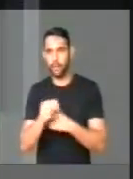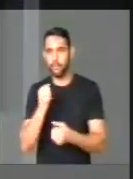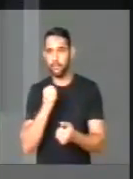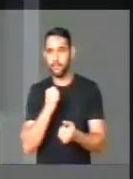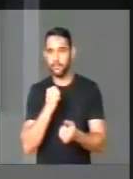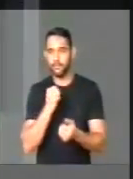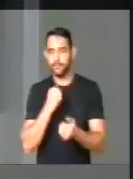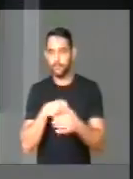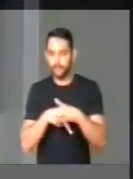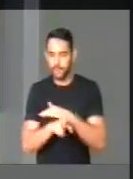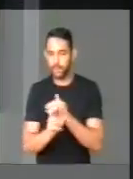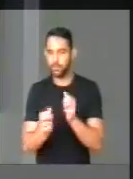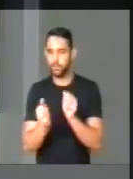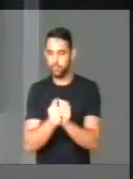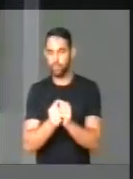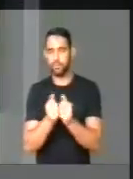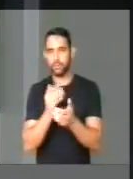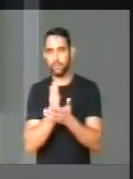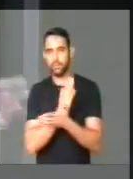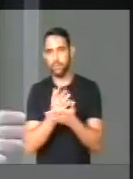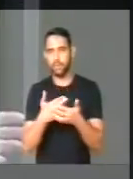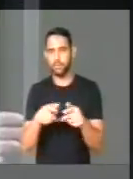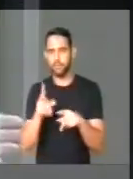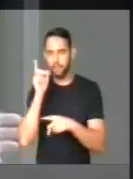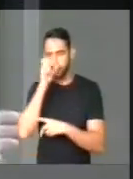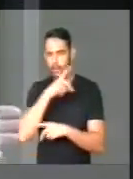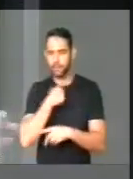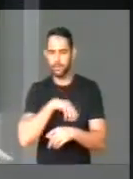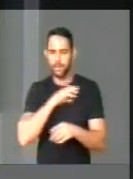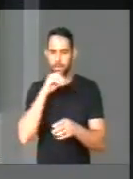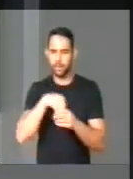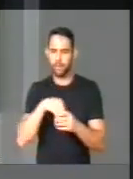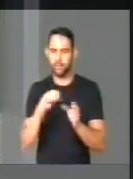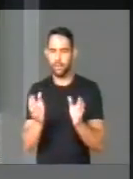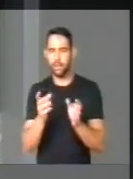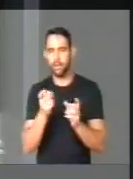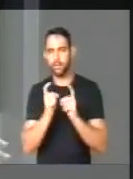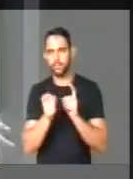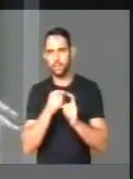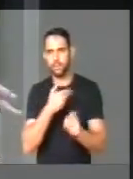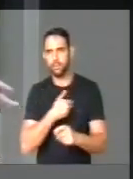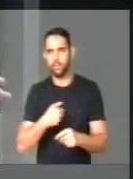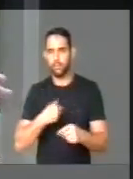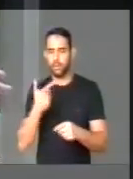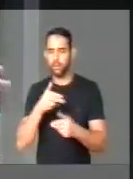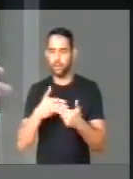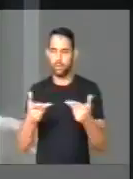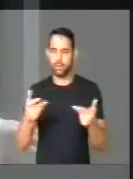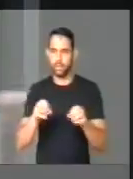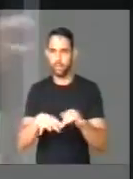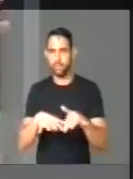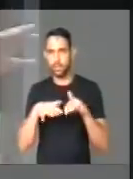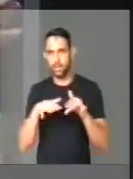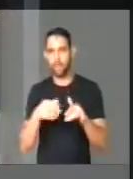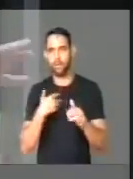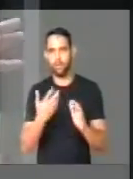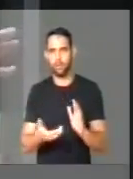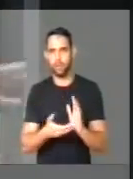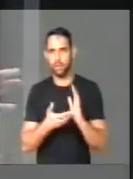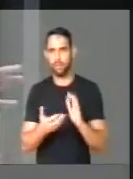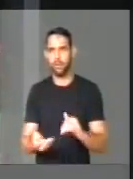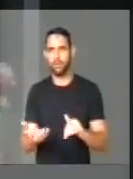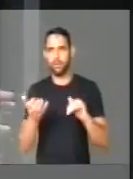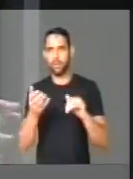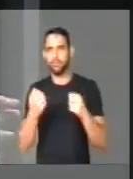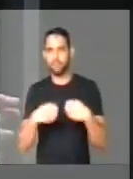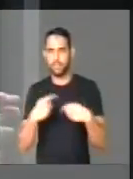isso traz para a administração pública, que já está tão difícil, né? Nós precisamos, é uma outra coisa que esse plenário, esse congresso tem que